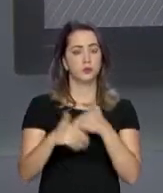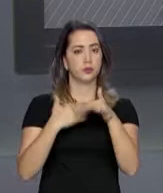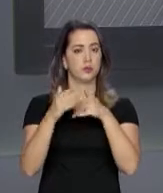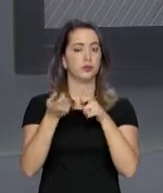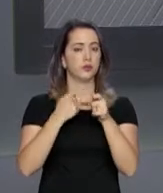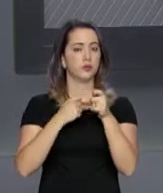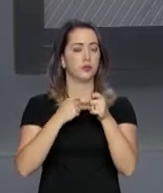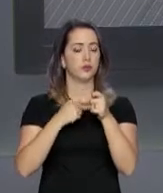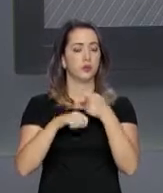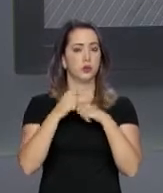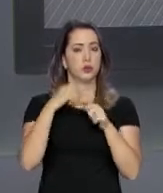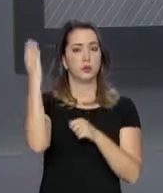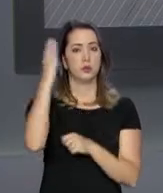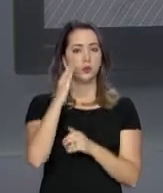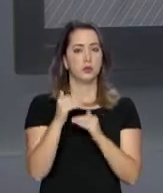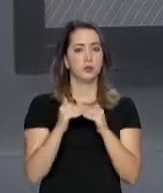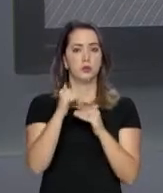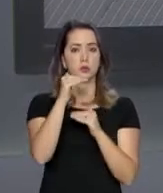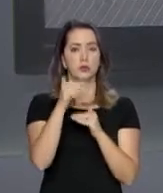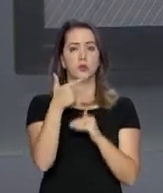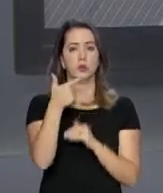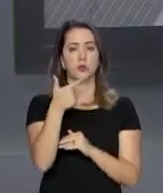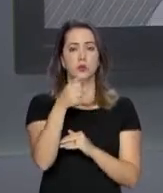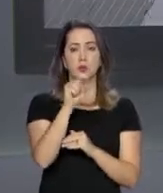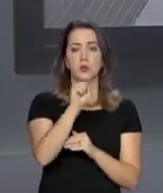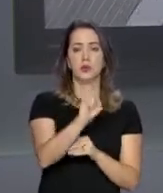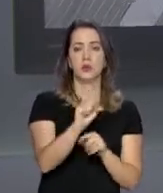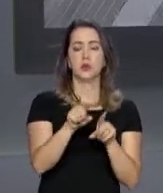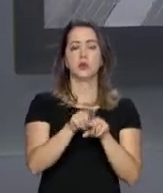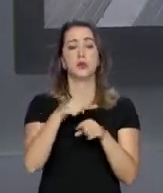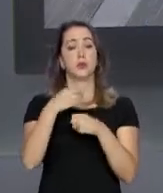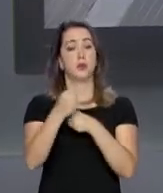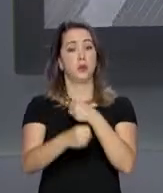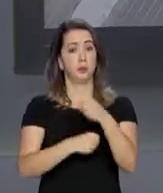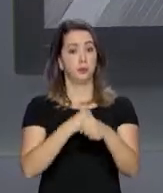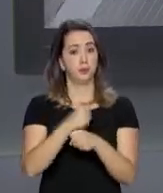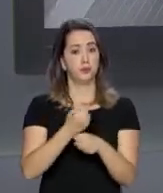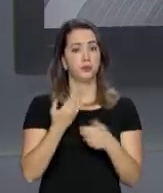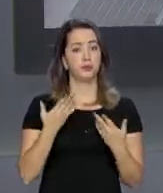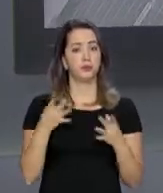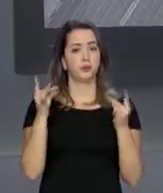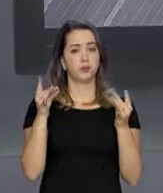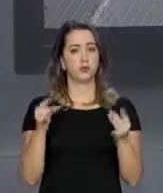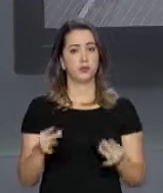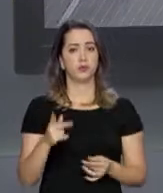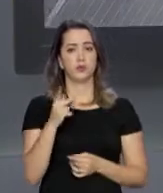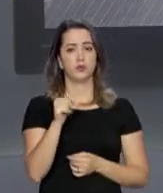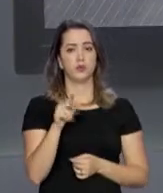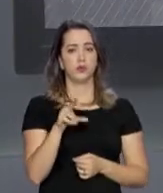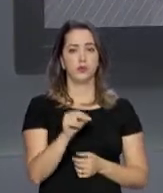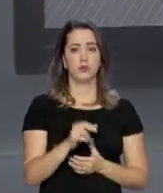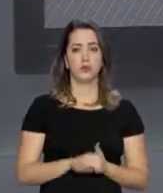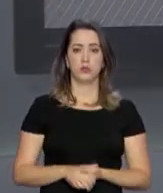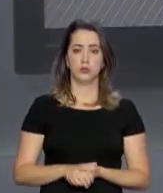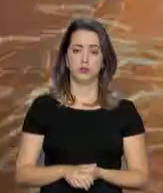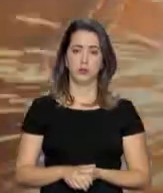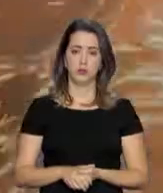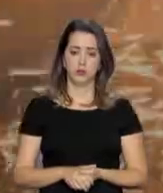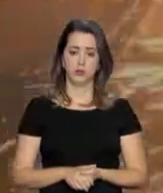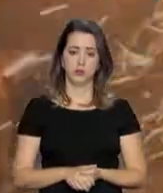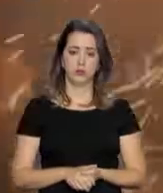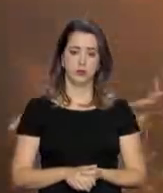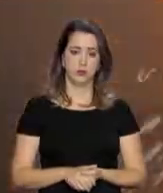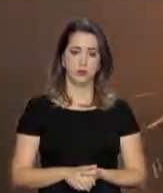de crescimento do brasil para 2018 e também para o próximo ano em tenda na reportagem de paulo la sálvia